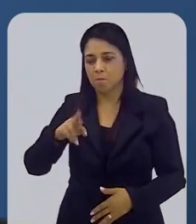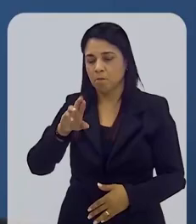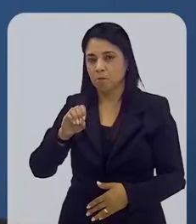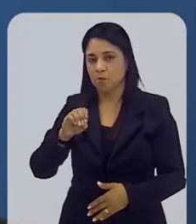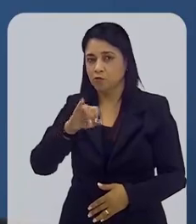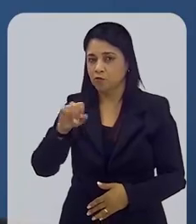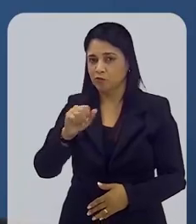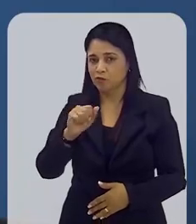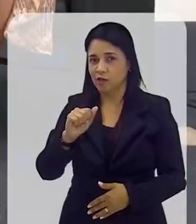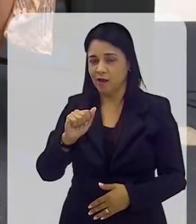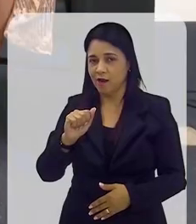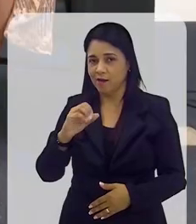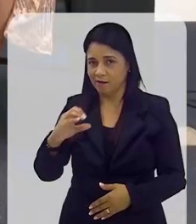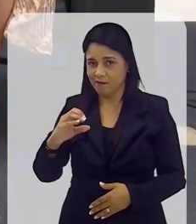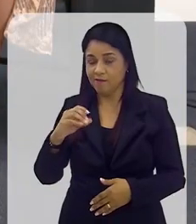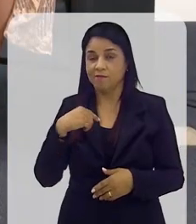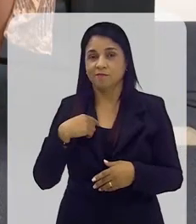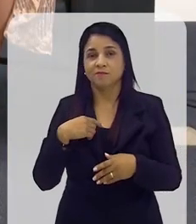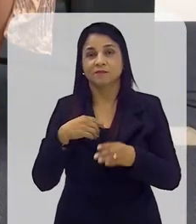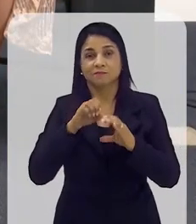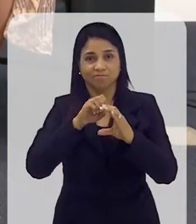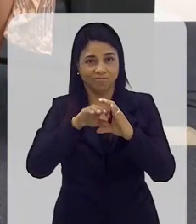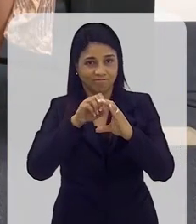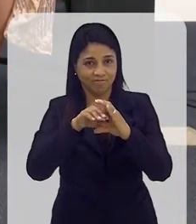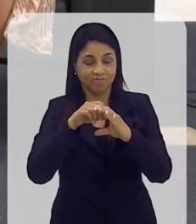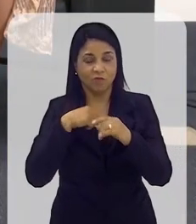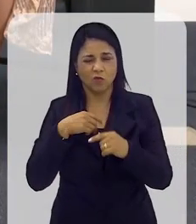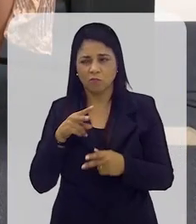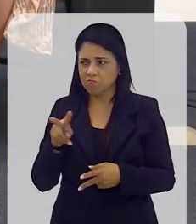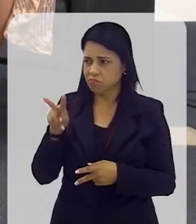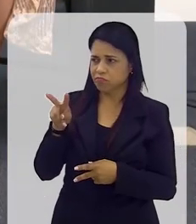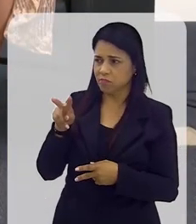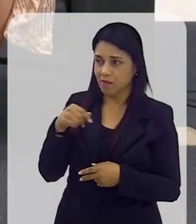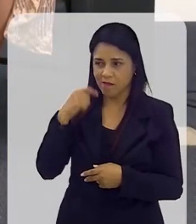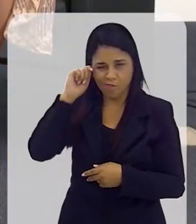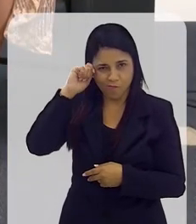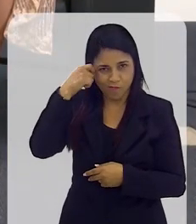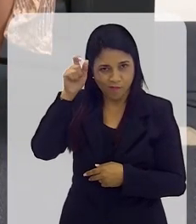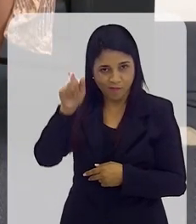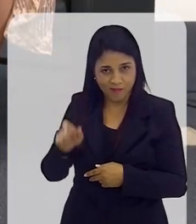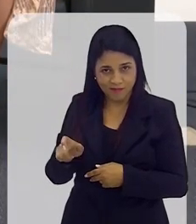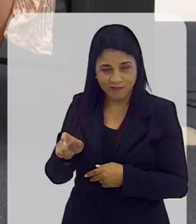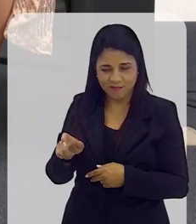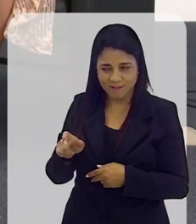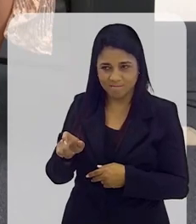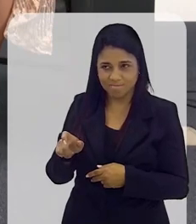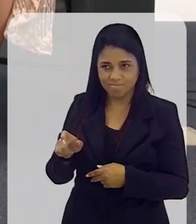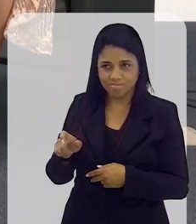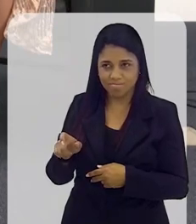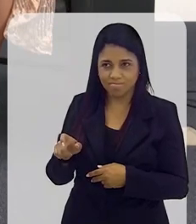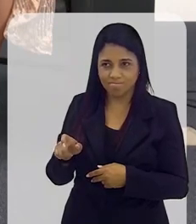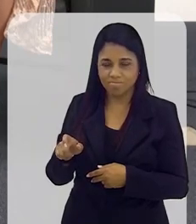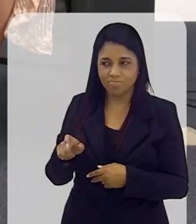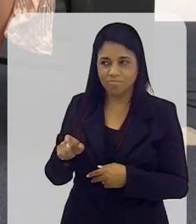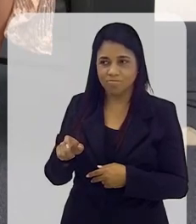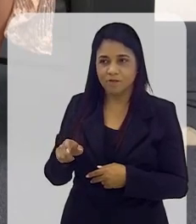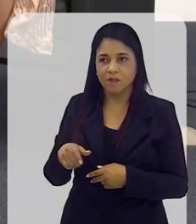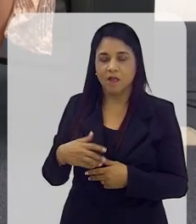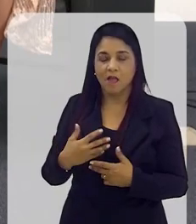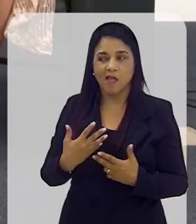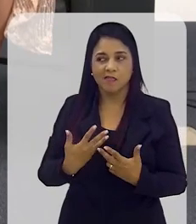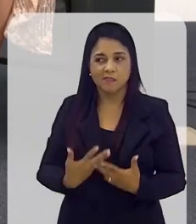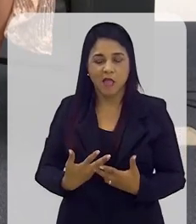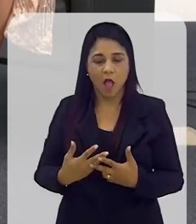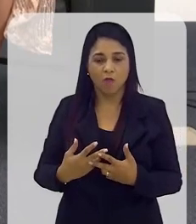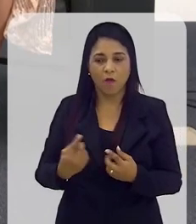né, os estúdios de Globo, era engraçado que quando a gente via uma outra mulher preta, a gente não, muitas vezes ficava assim, ai, gente, que